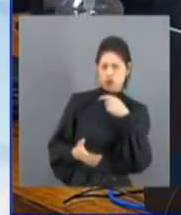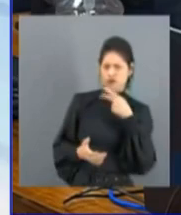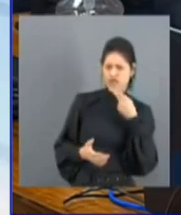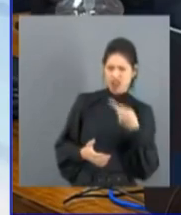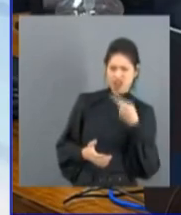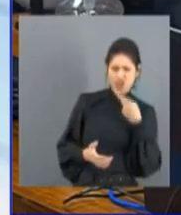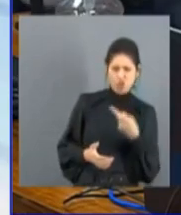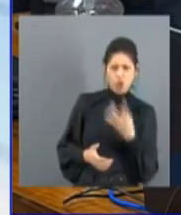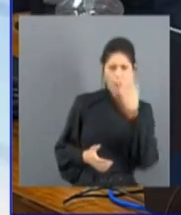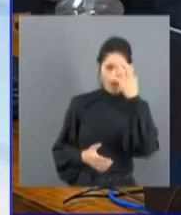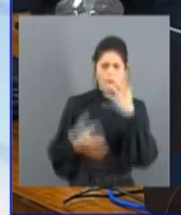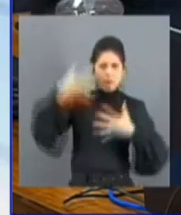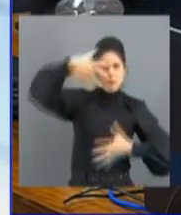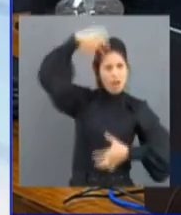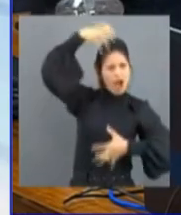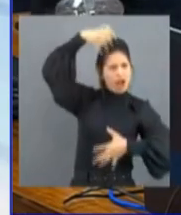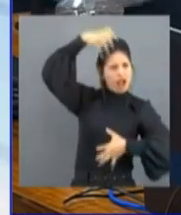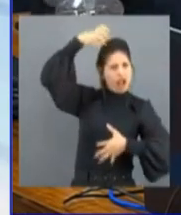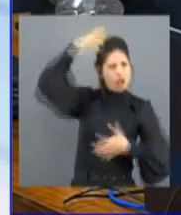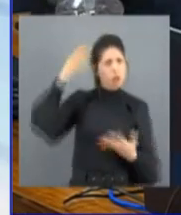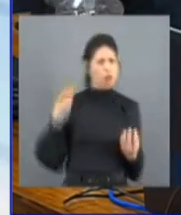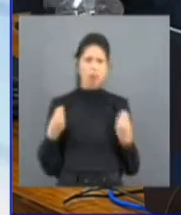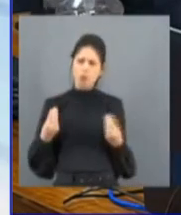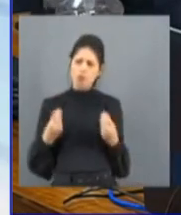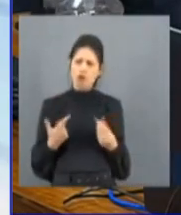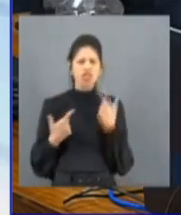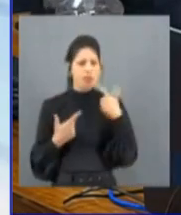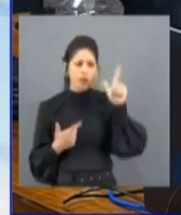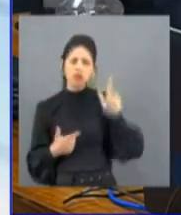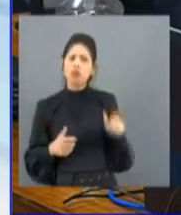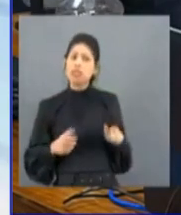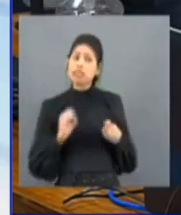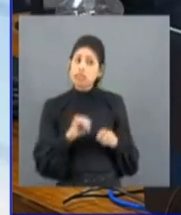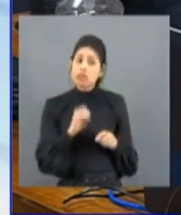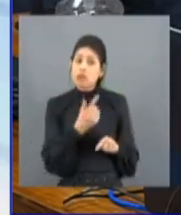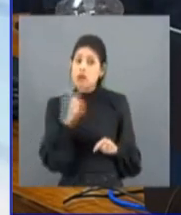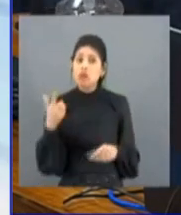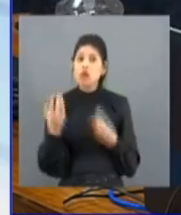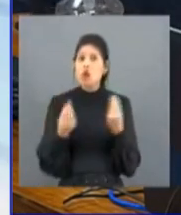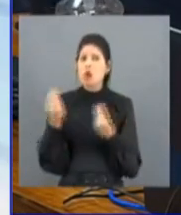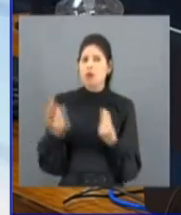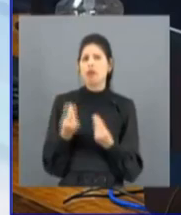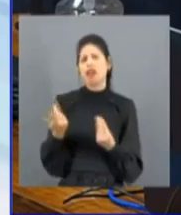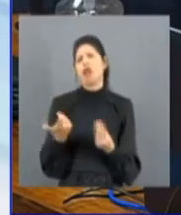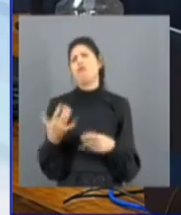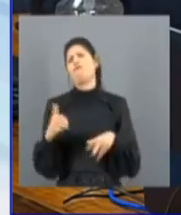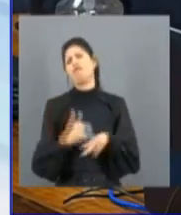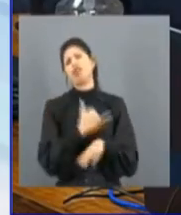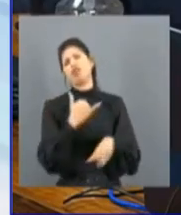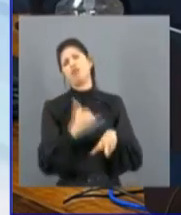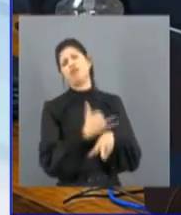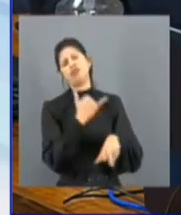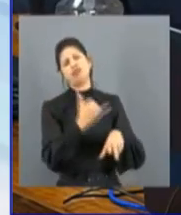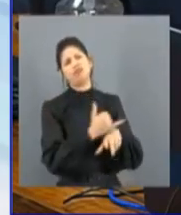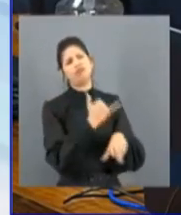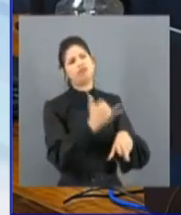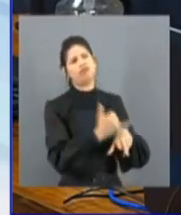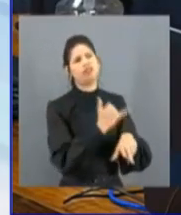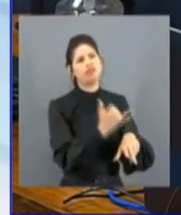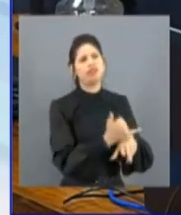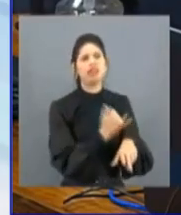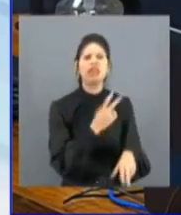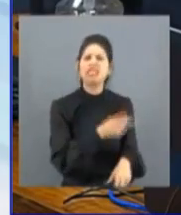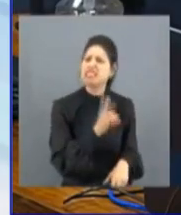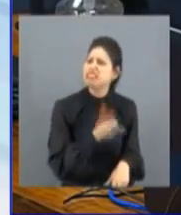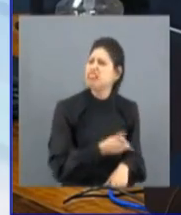desumanização. Então, é um bicho e não é gente, por isso não tem que ter os direitos e tal. Porque ele que responder, né? Ele